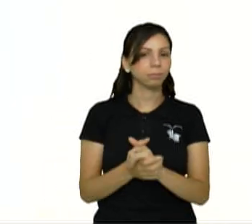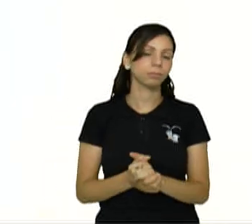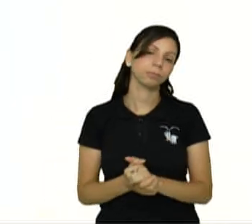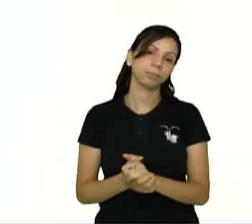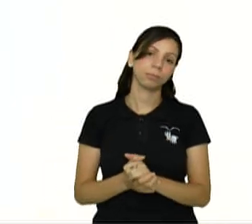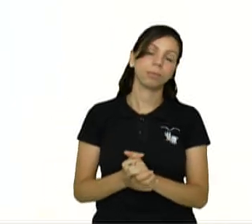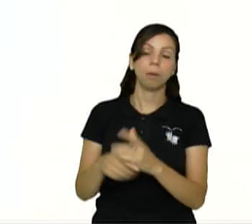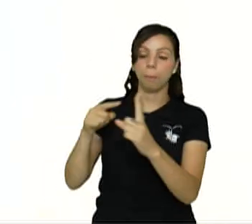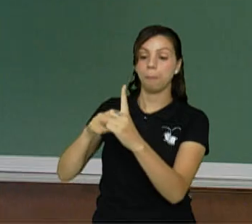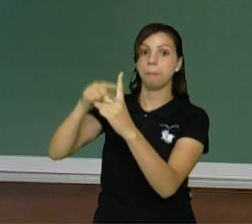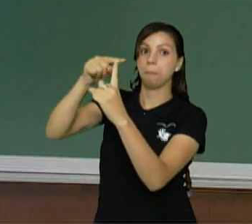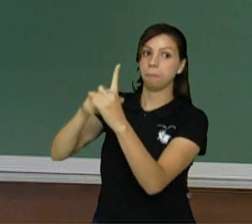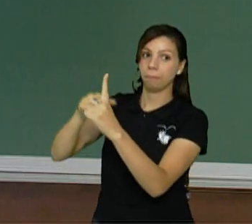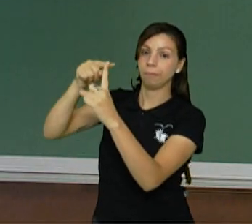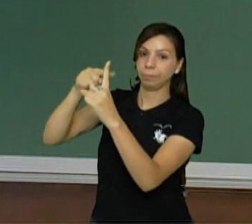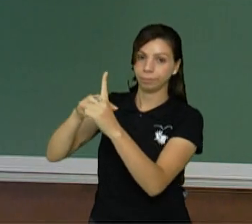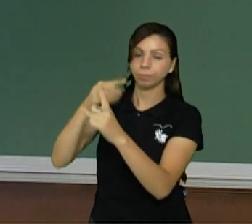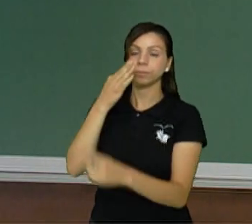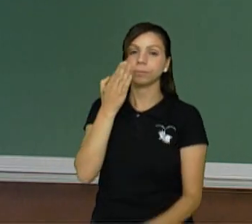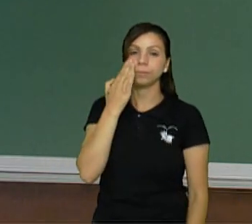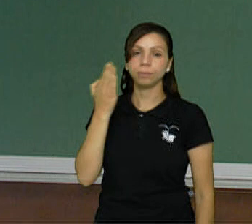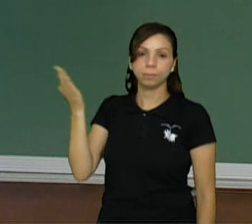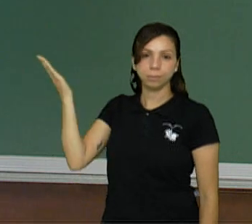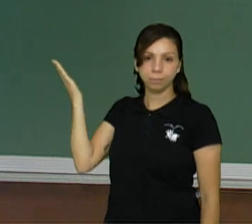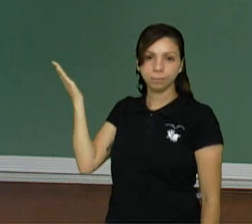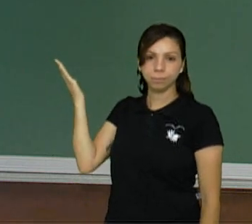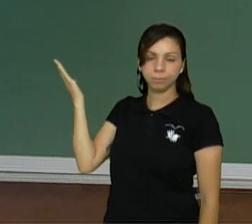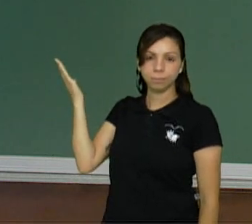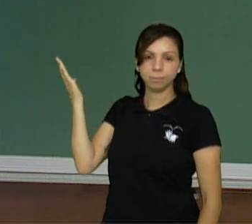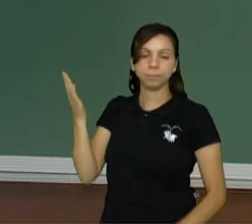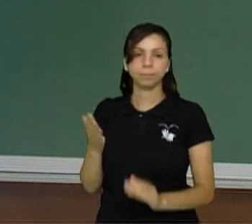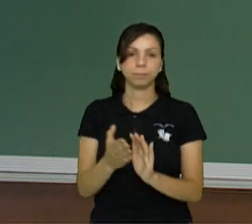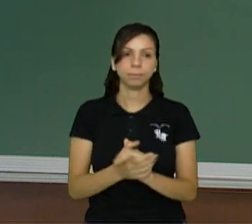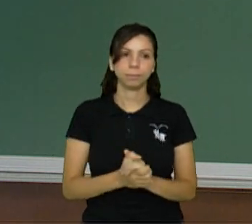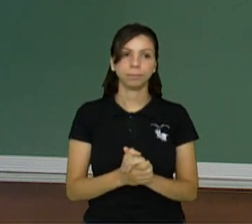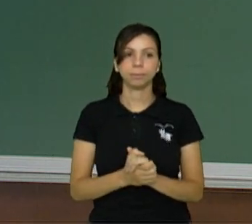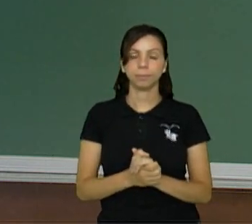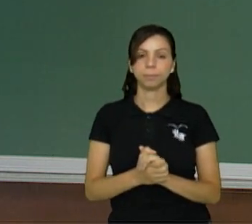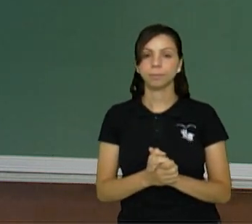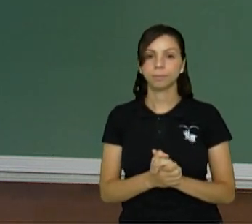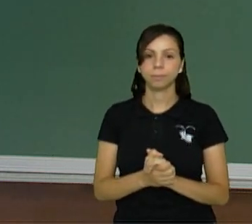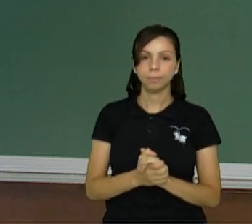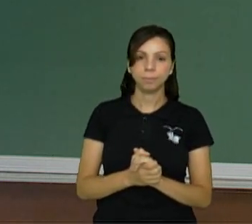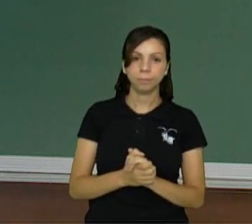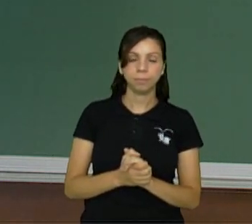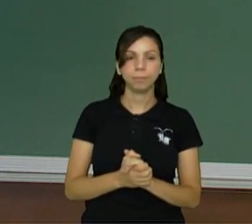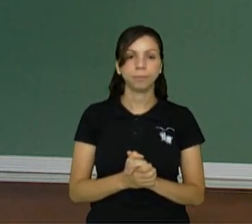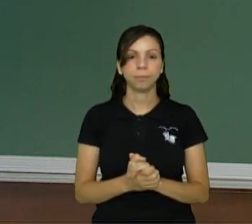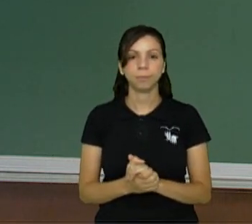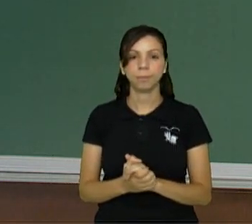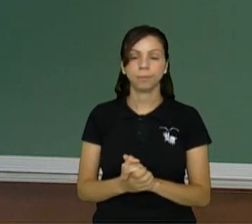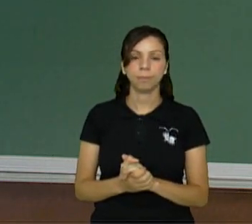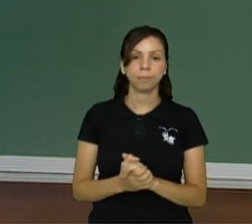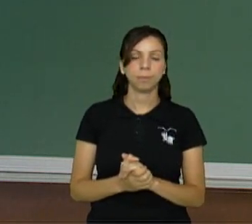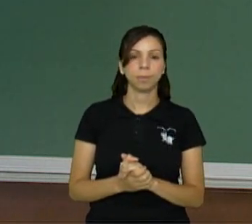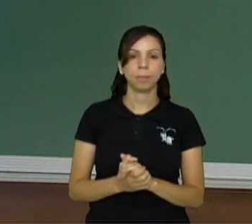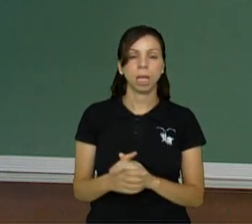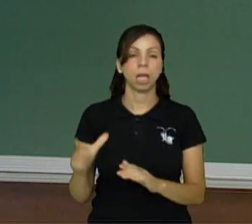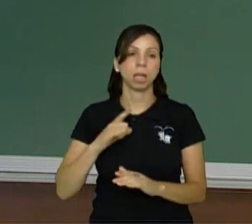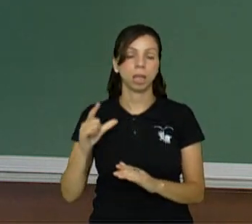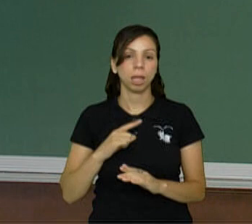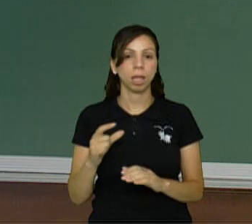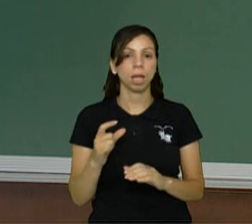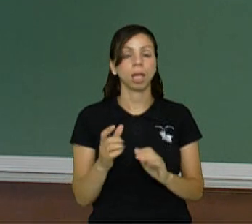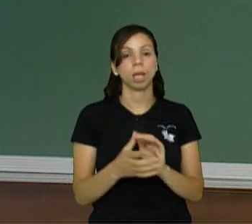de temperatura. Eu trago aqui um exemplo, né? Olha só, olha que bacana. Imagine você tem aqui o mesmo elemento,